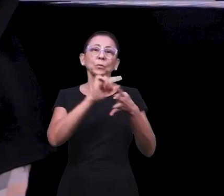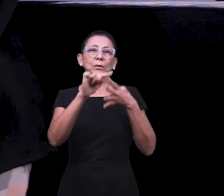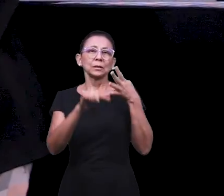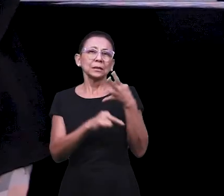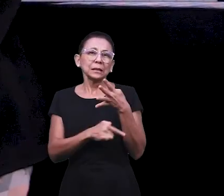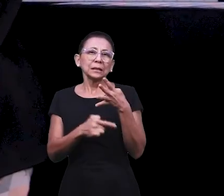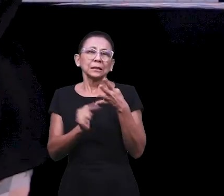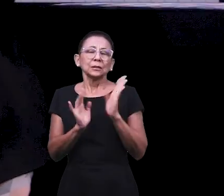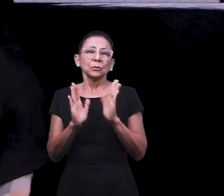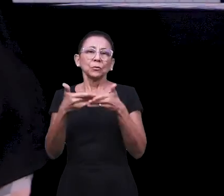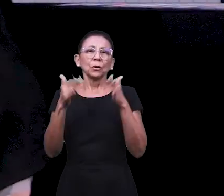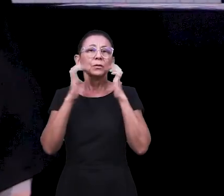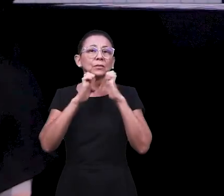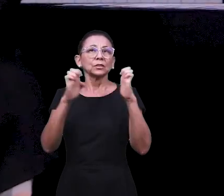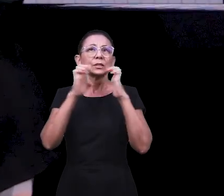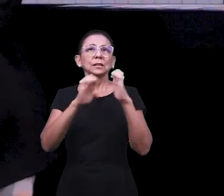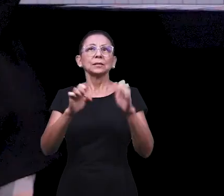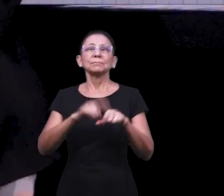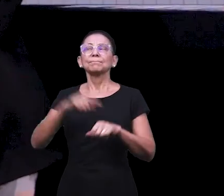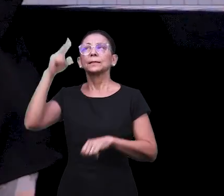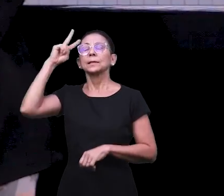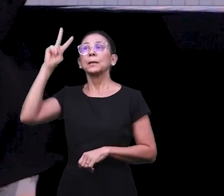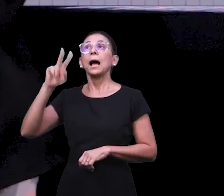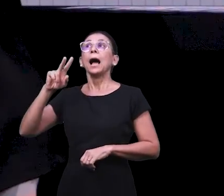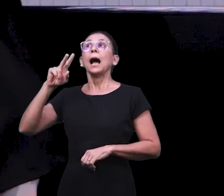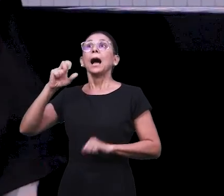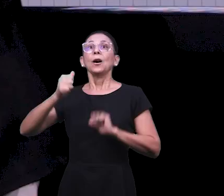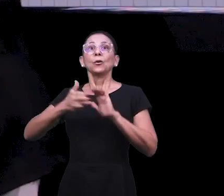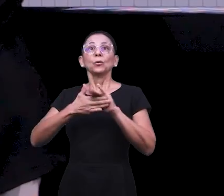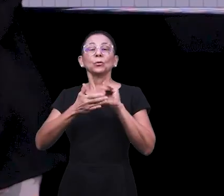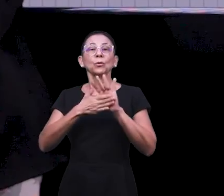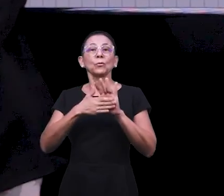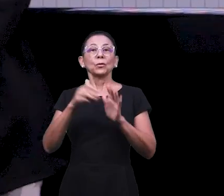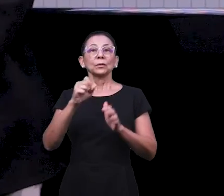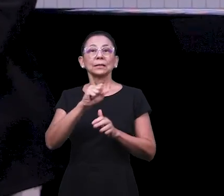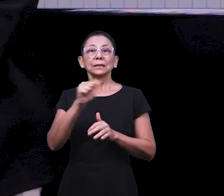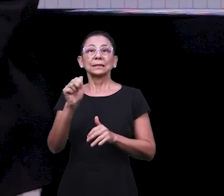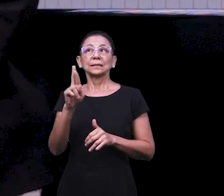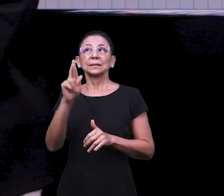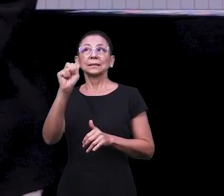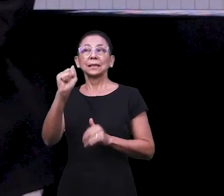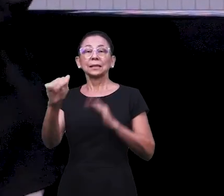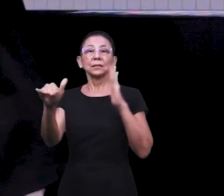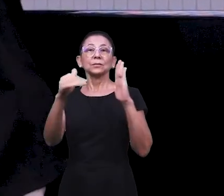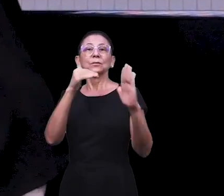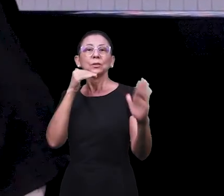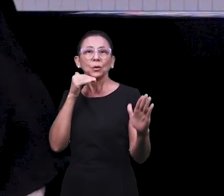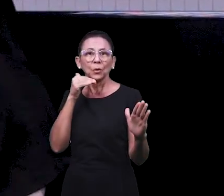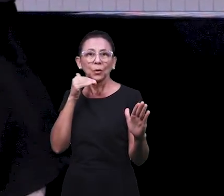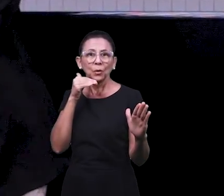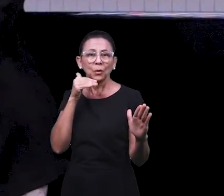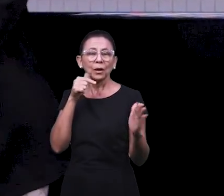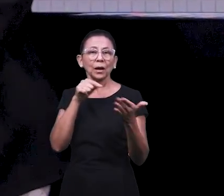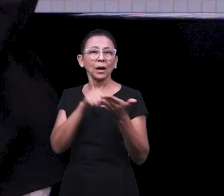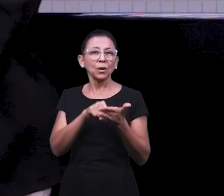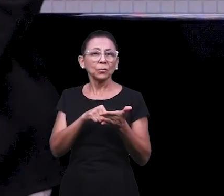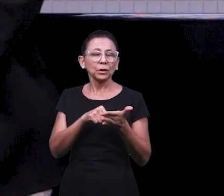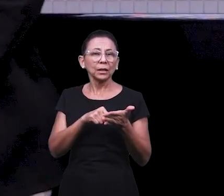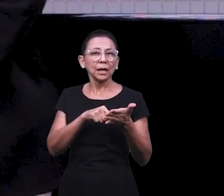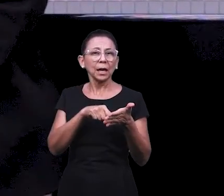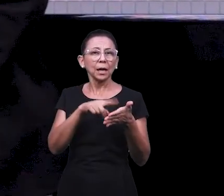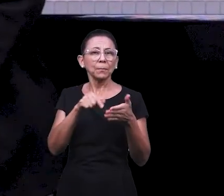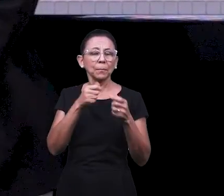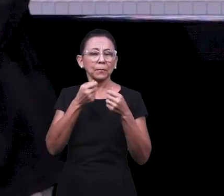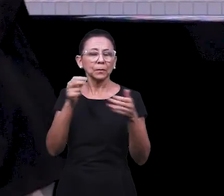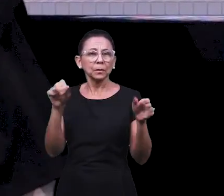corações. Aí eu lembrei, gente, o hino da Sara. Aí eu fui lá no WhatsApp, abri, ouvi vários, não, é esse aqui. E ela